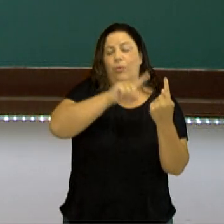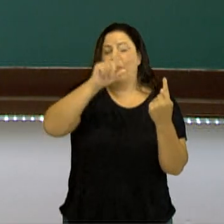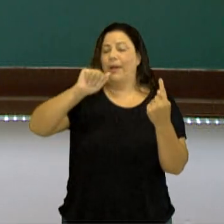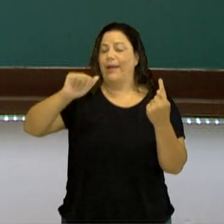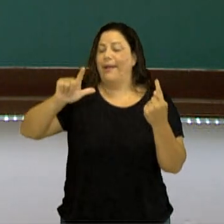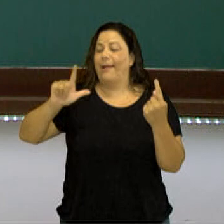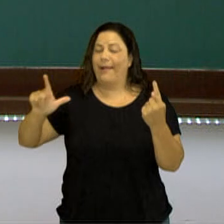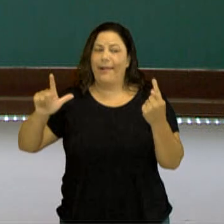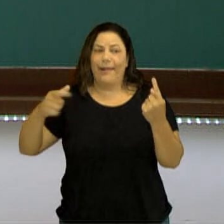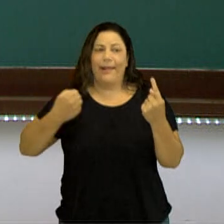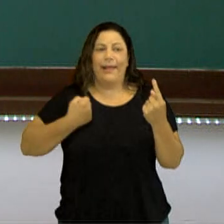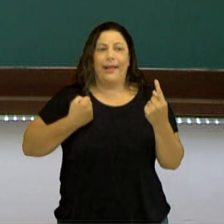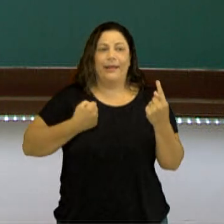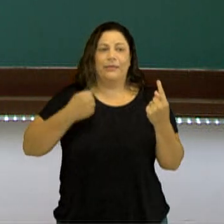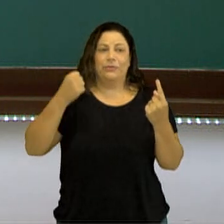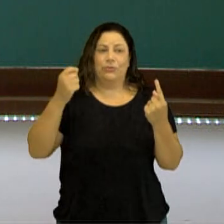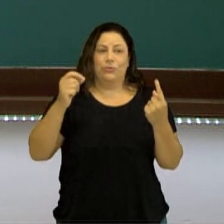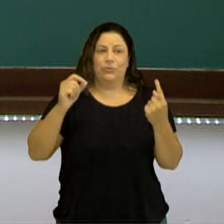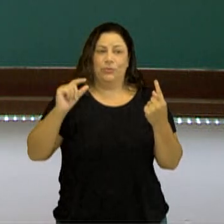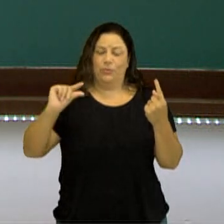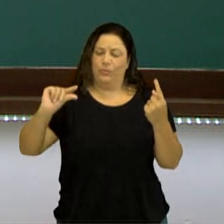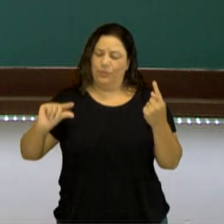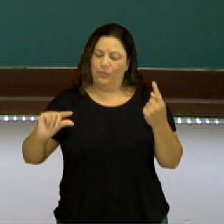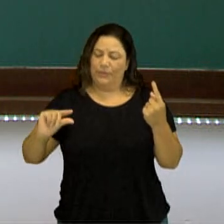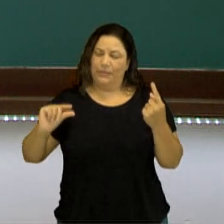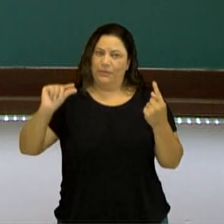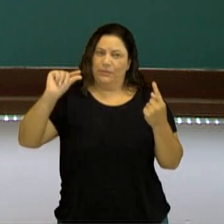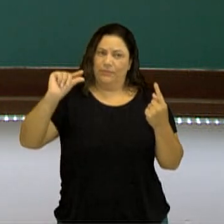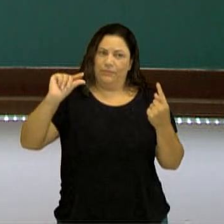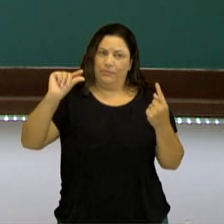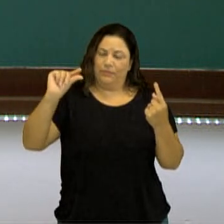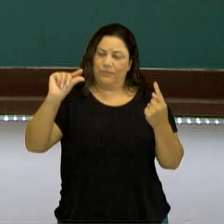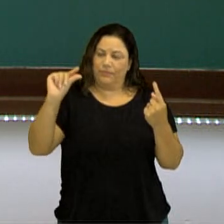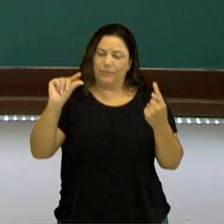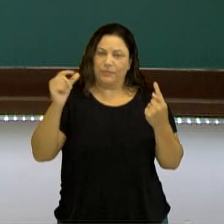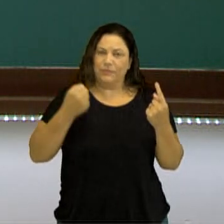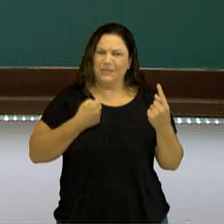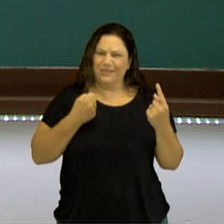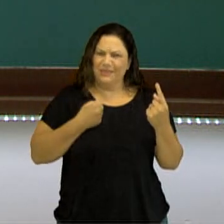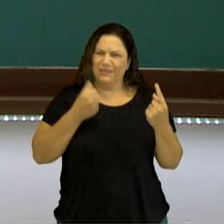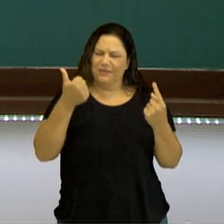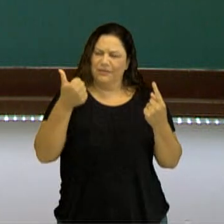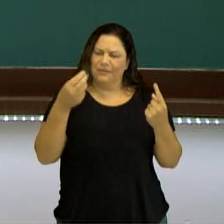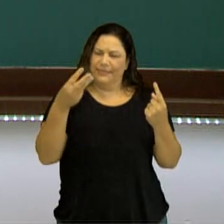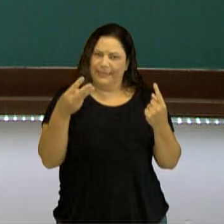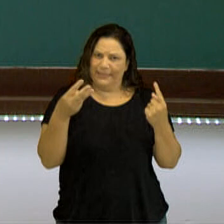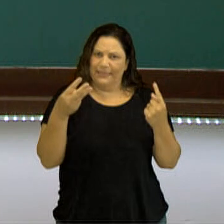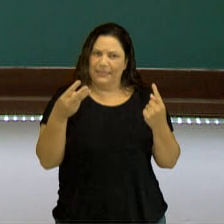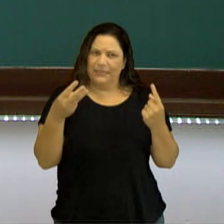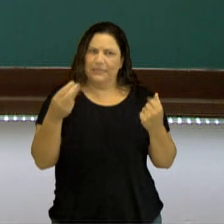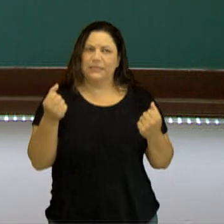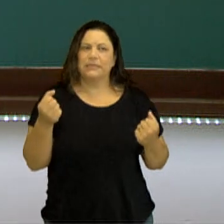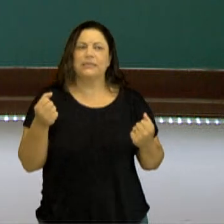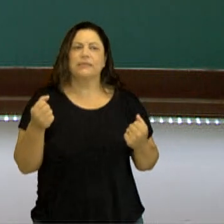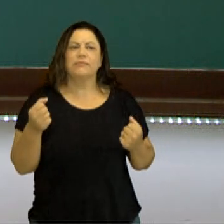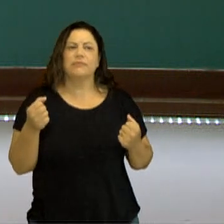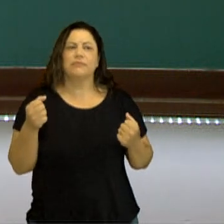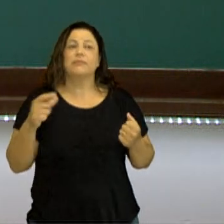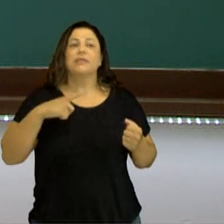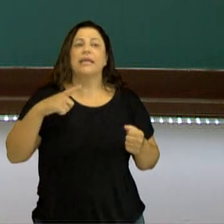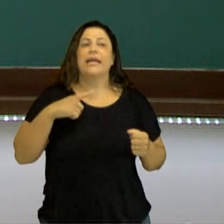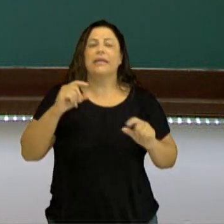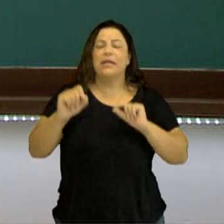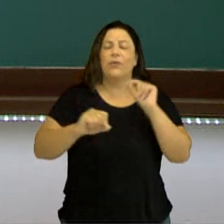um número menor, um grande e um pequeno. Esse número menor aqui, o 13, número inteiro, ele é o número